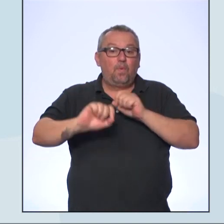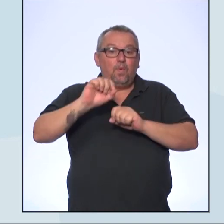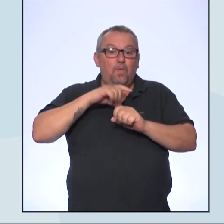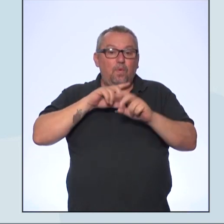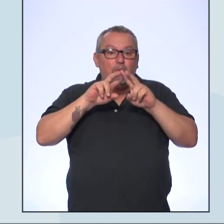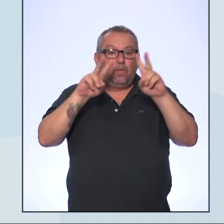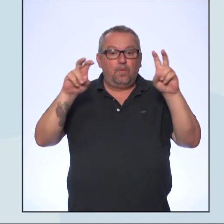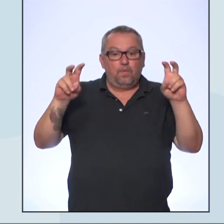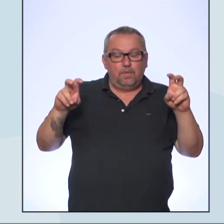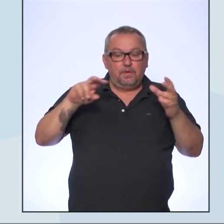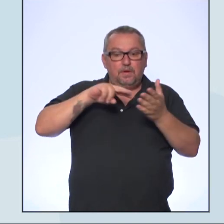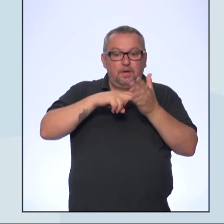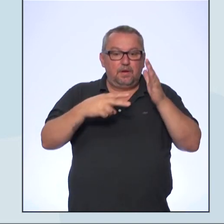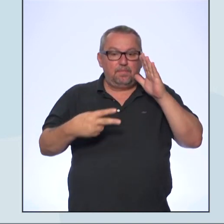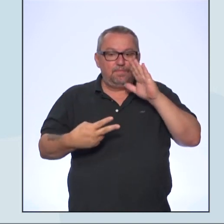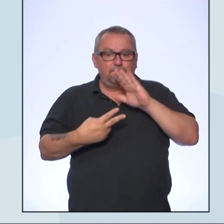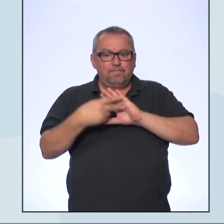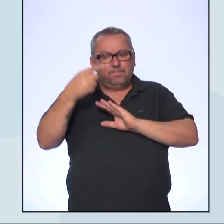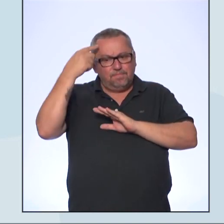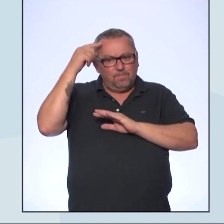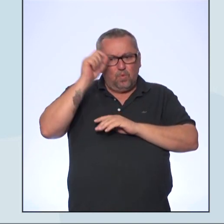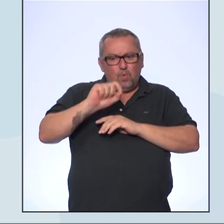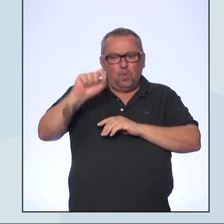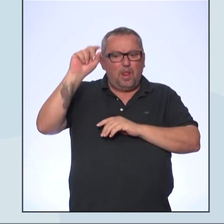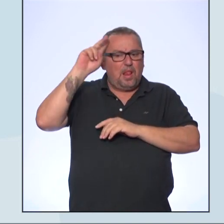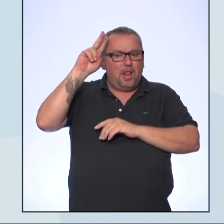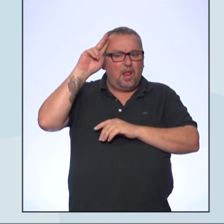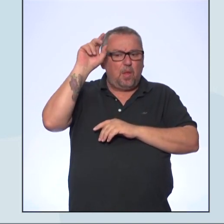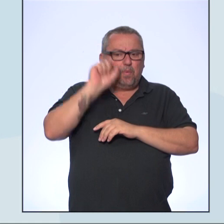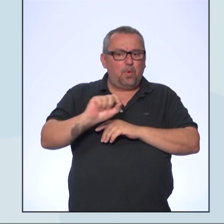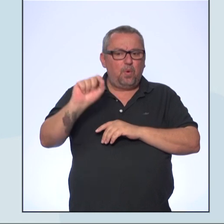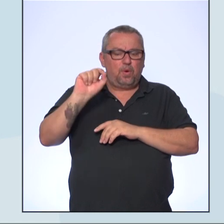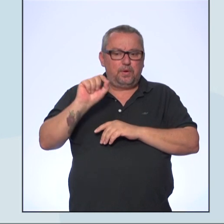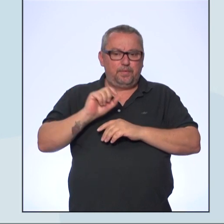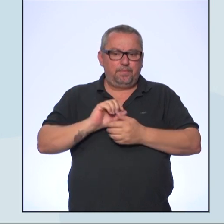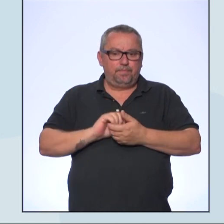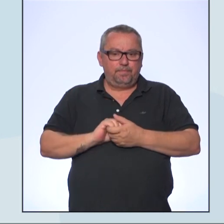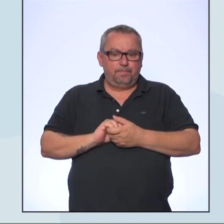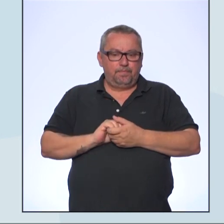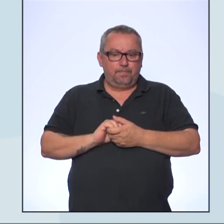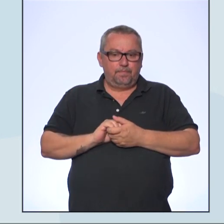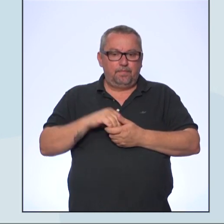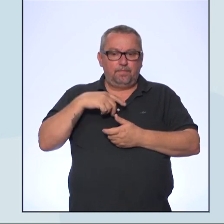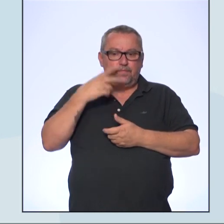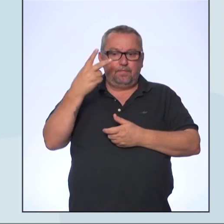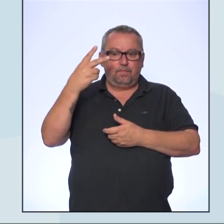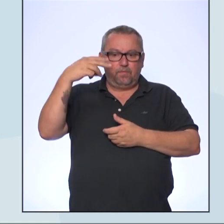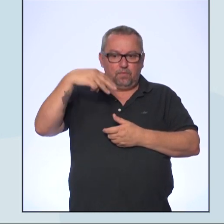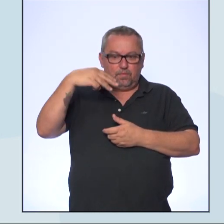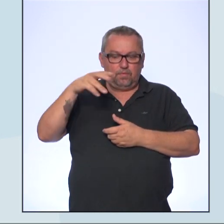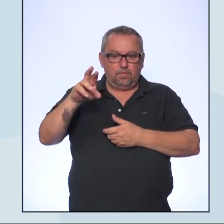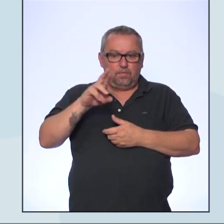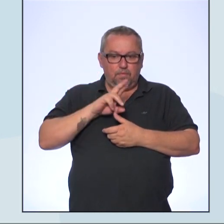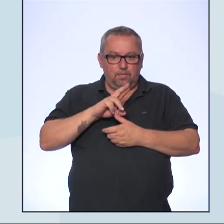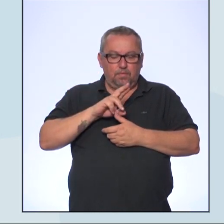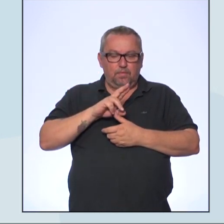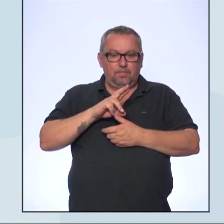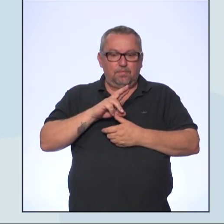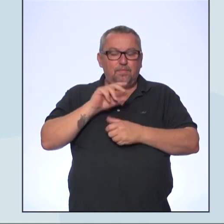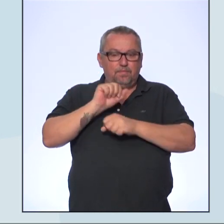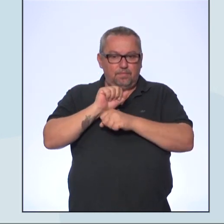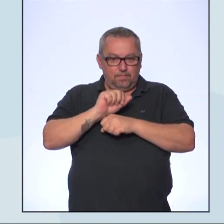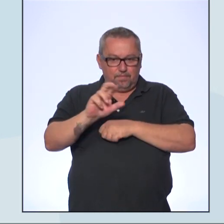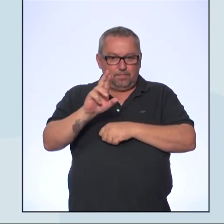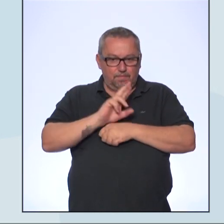termo Libertadores da América te remete. O que que você lembra quando você escuta esse termo? Vocês têm 2 minutinhos para responder. Espero